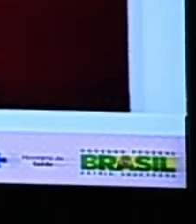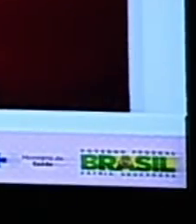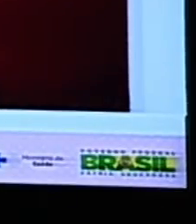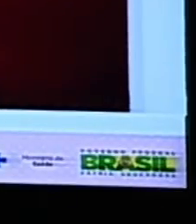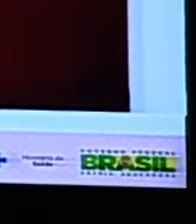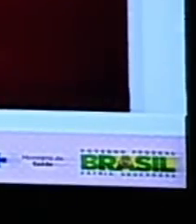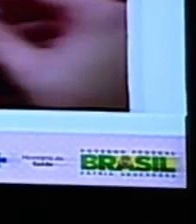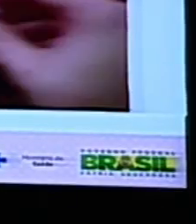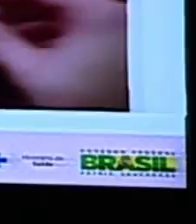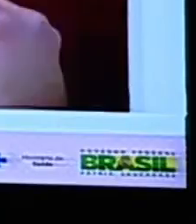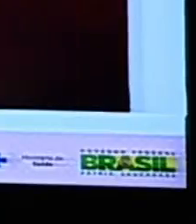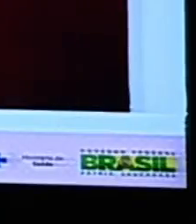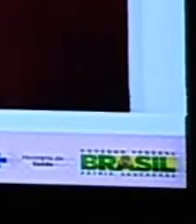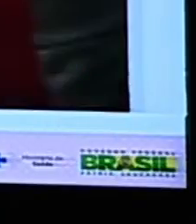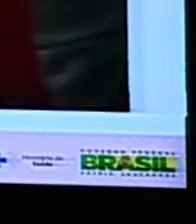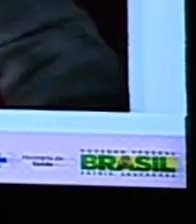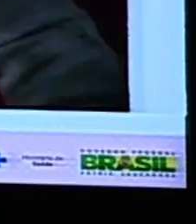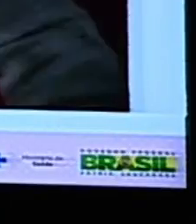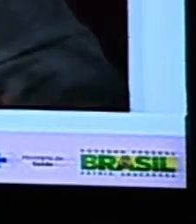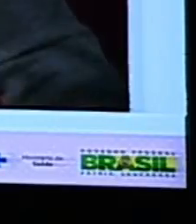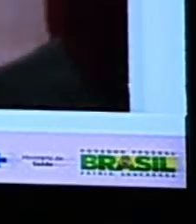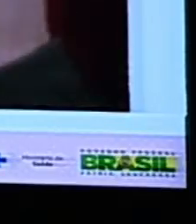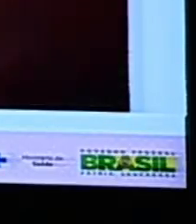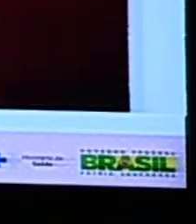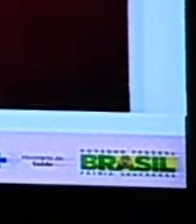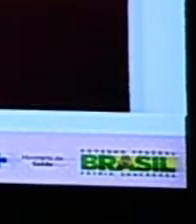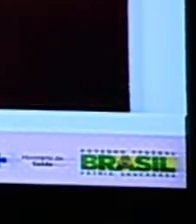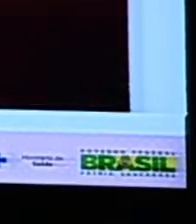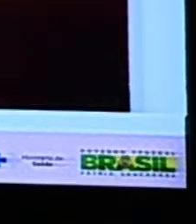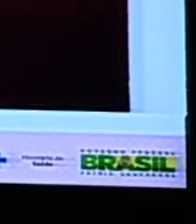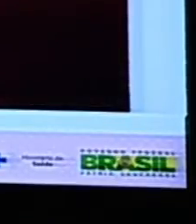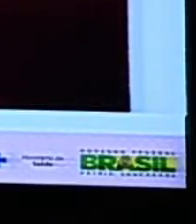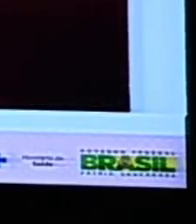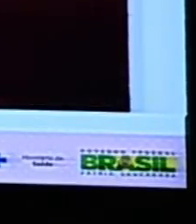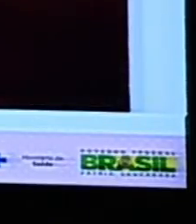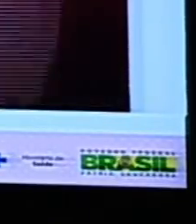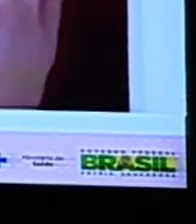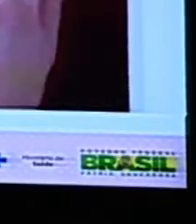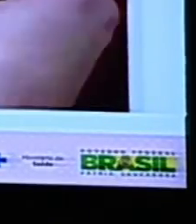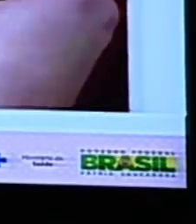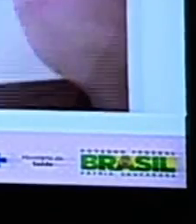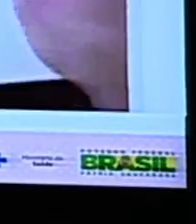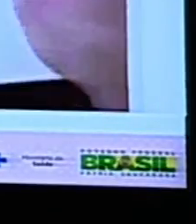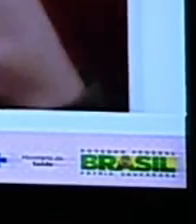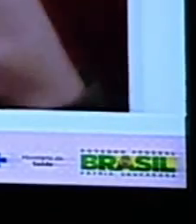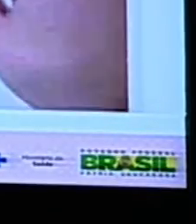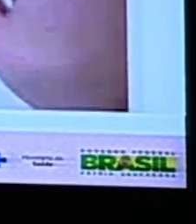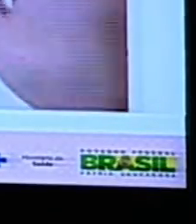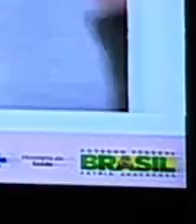céu. Era tanta vontade de fazer tanta coisa que eu nem sabia por onde começar.